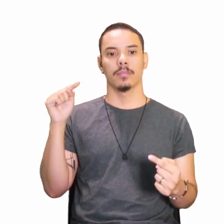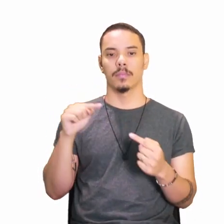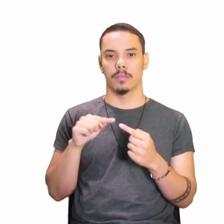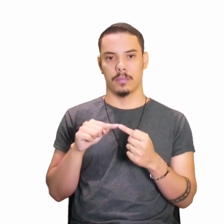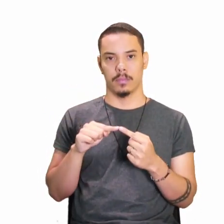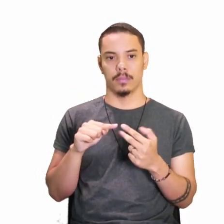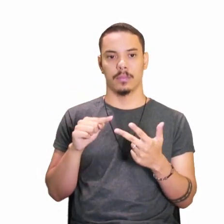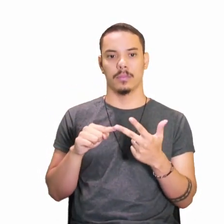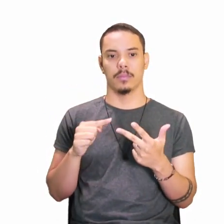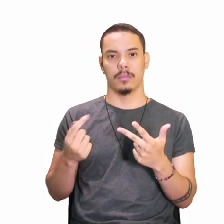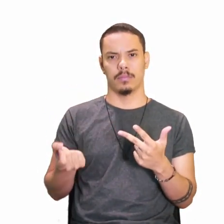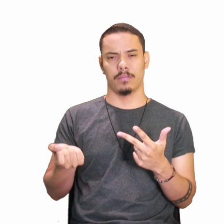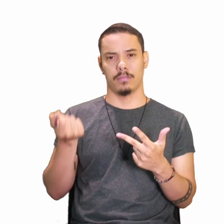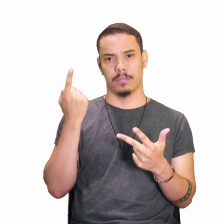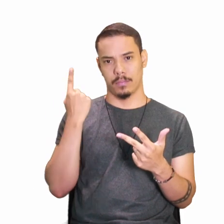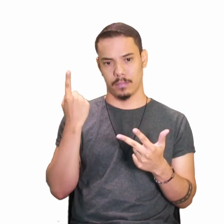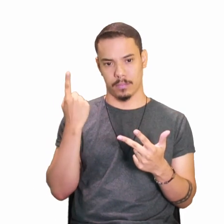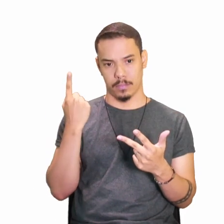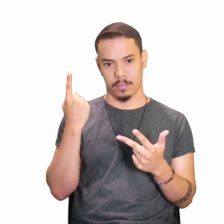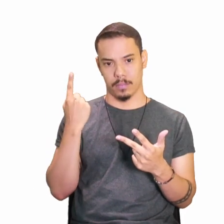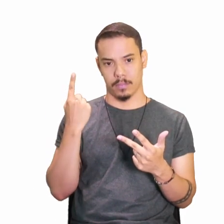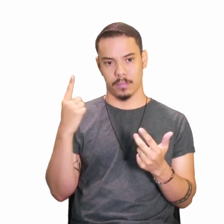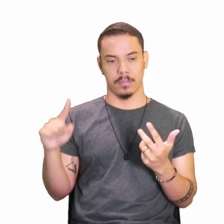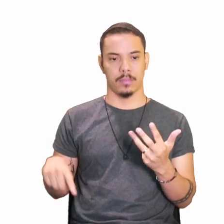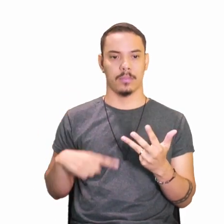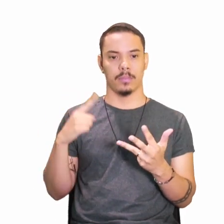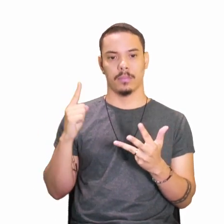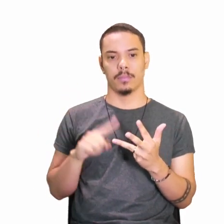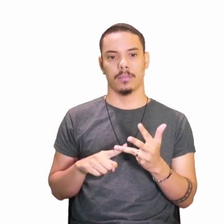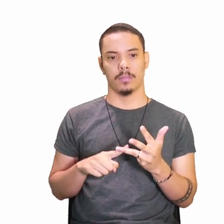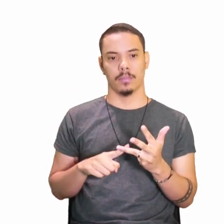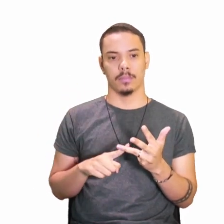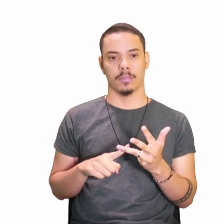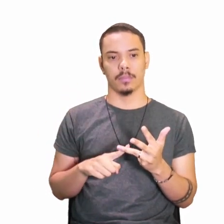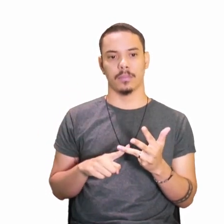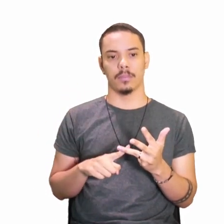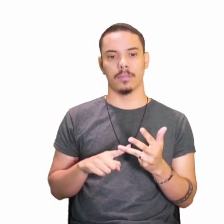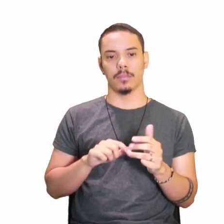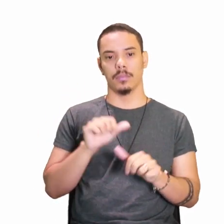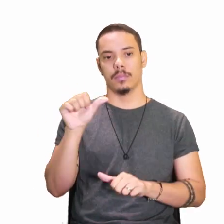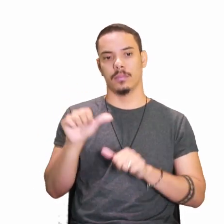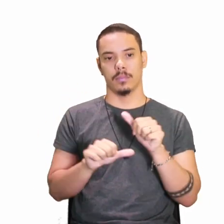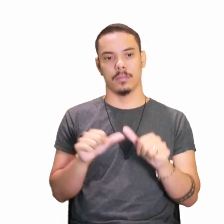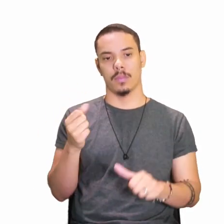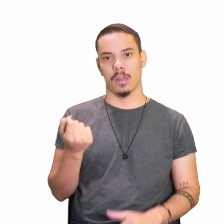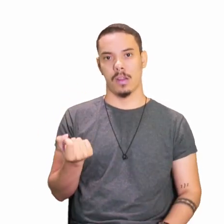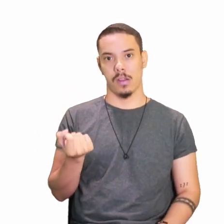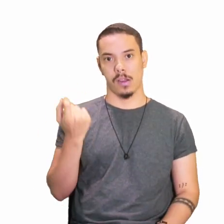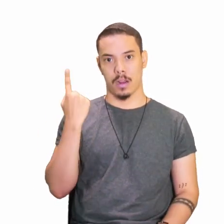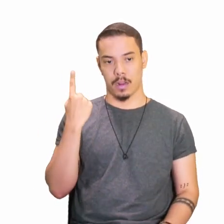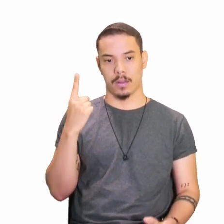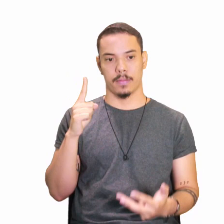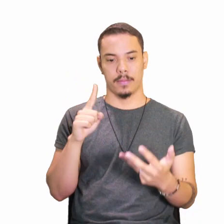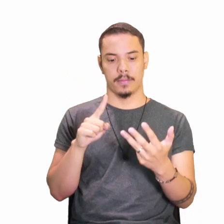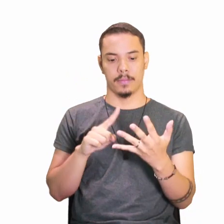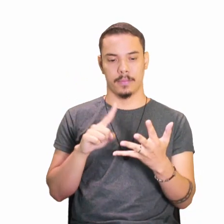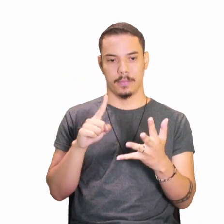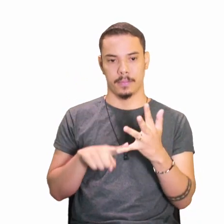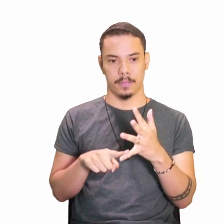regular anômalo o anômalo de irregular e anômalo